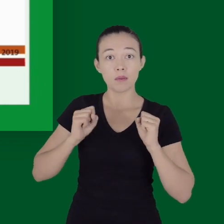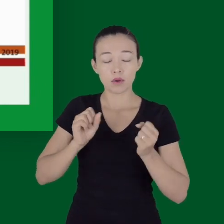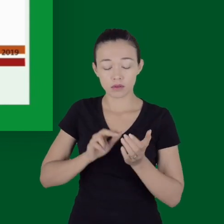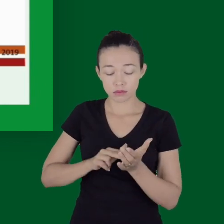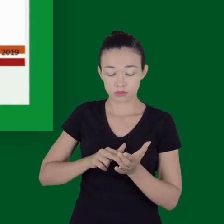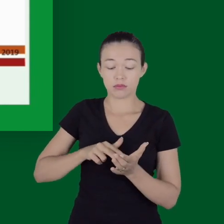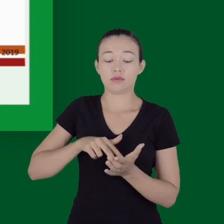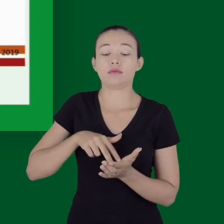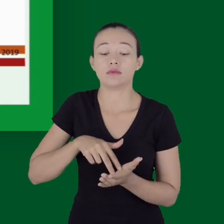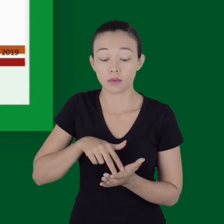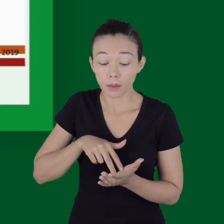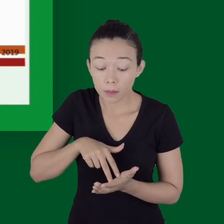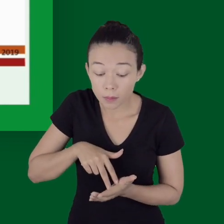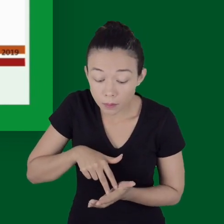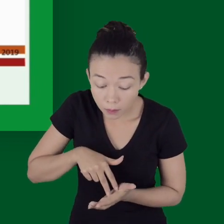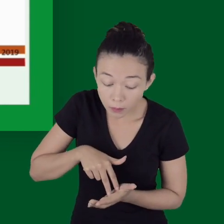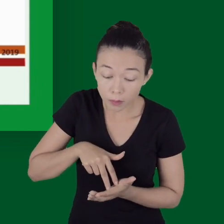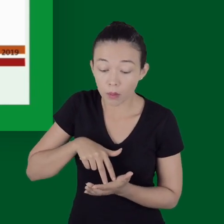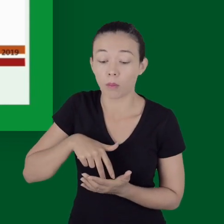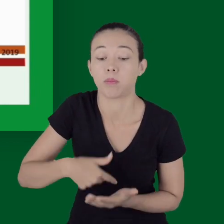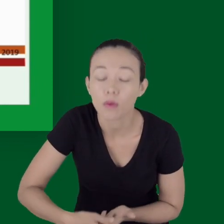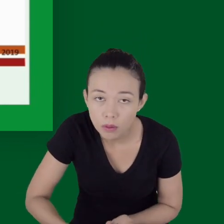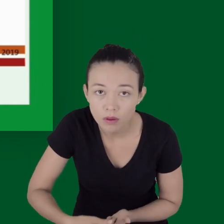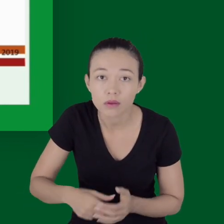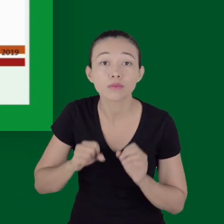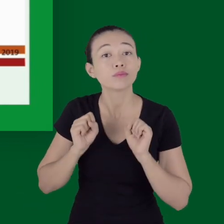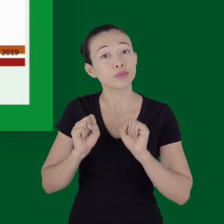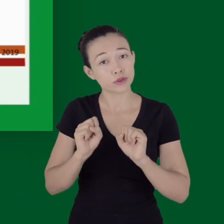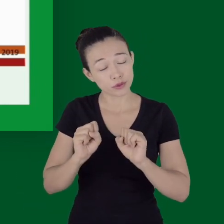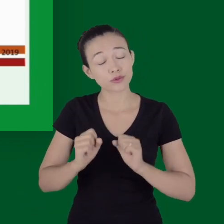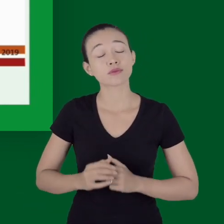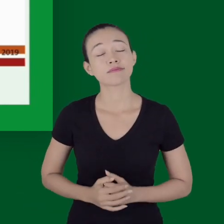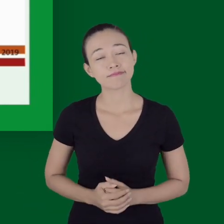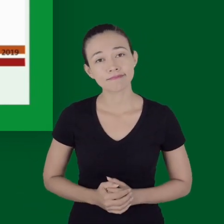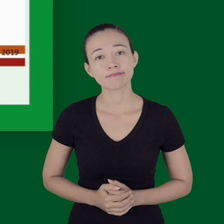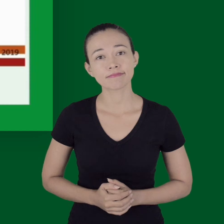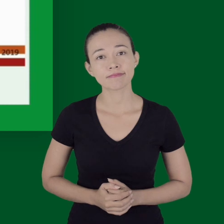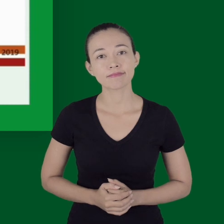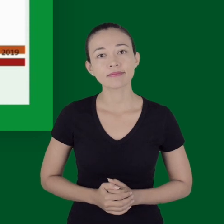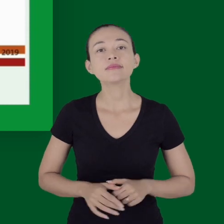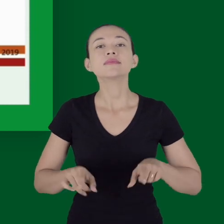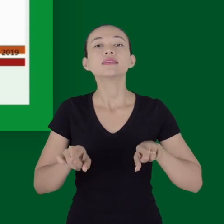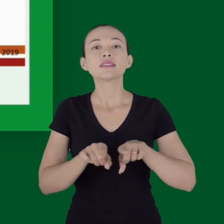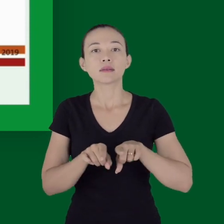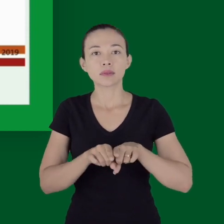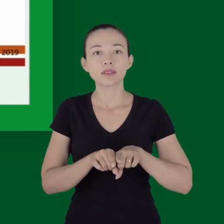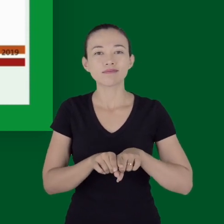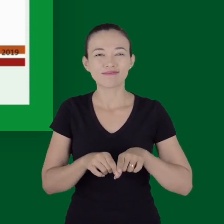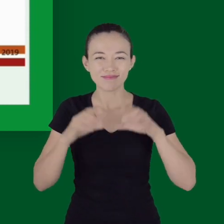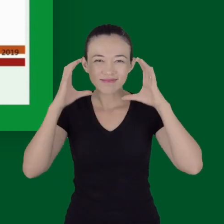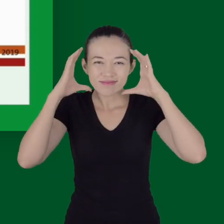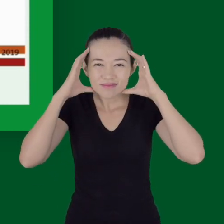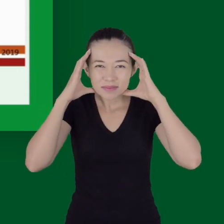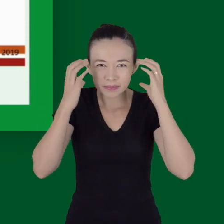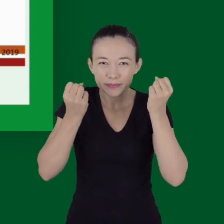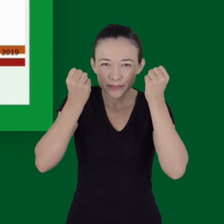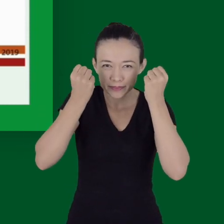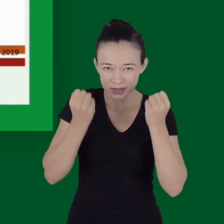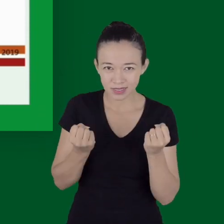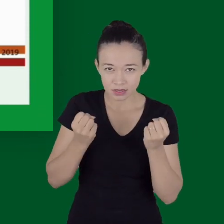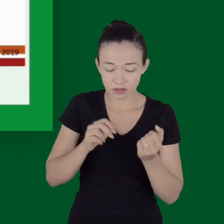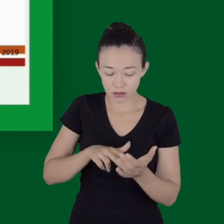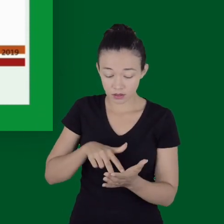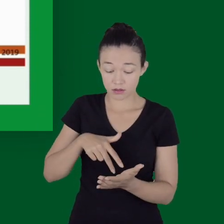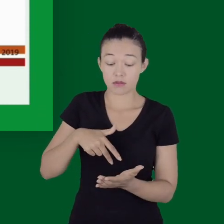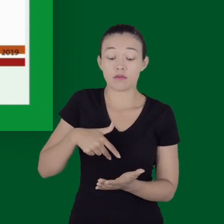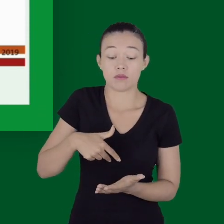mais pesada que o corpo, isso pode levar a um desequilíbrio quando elas tentam olhar para baixo, né? E devido a esse centro de massa,